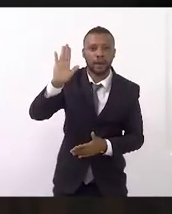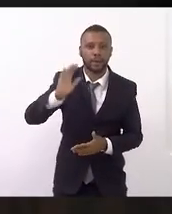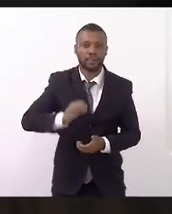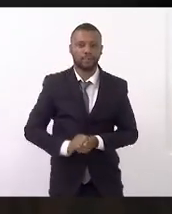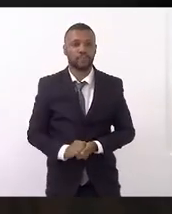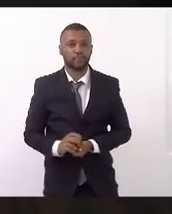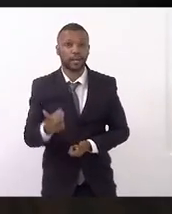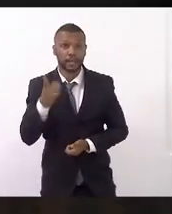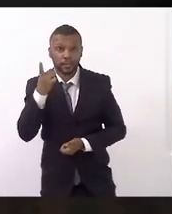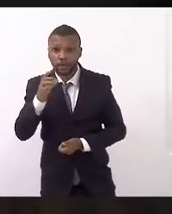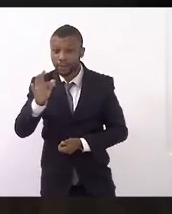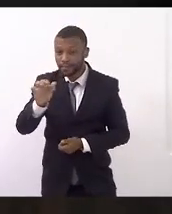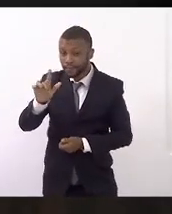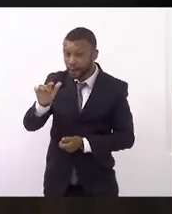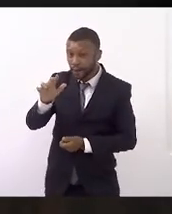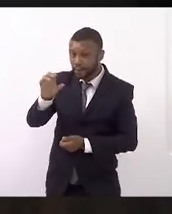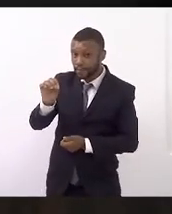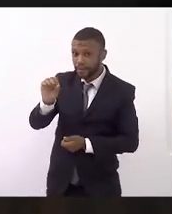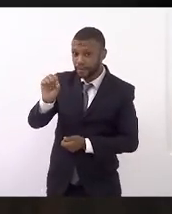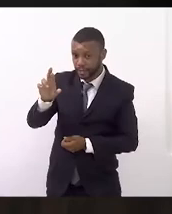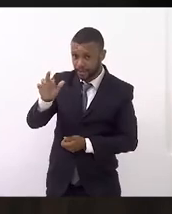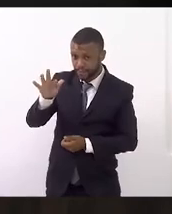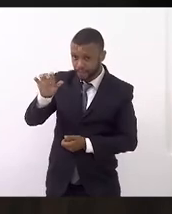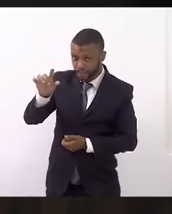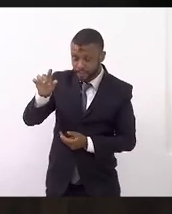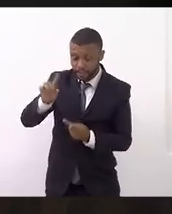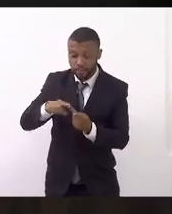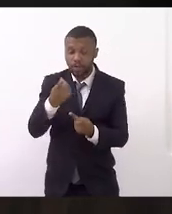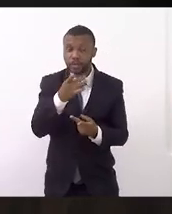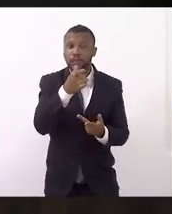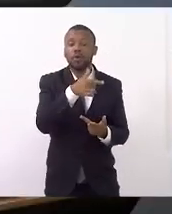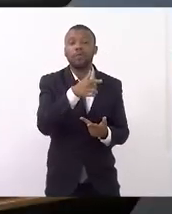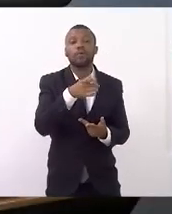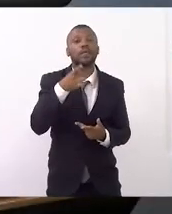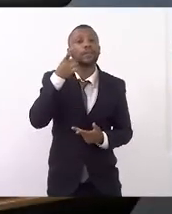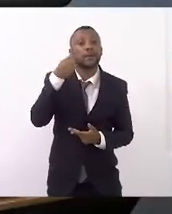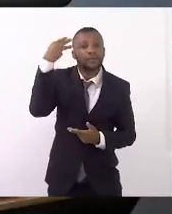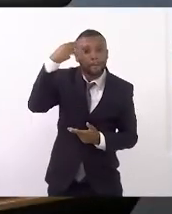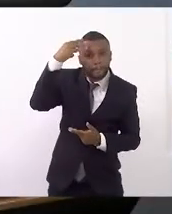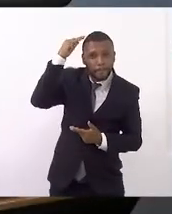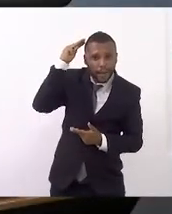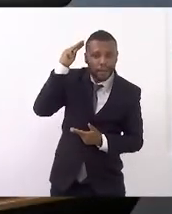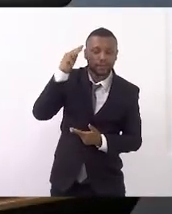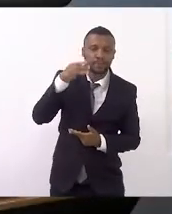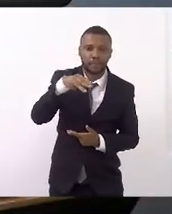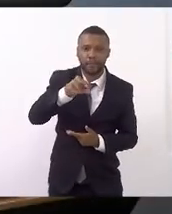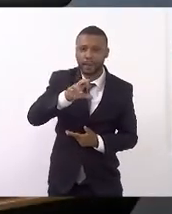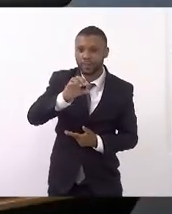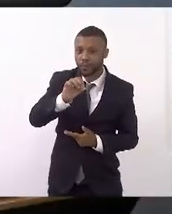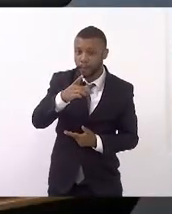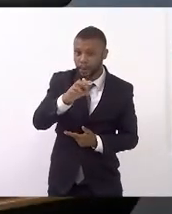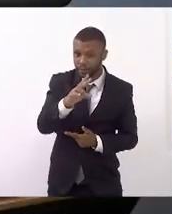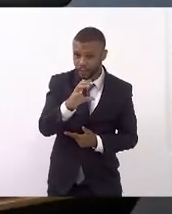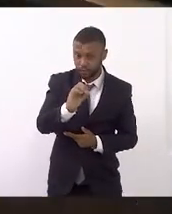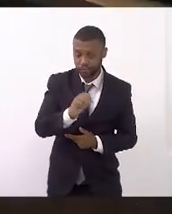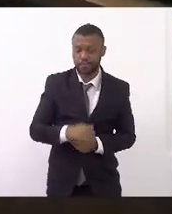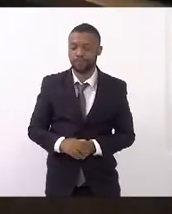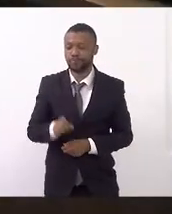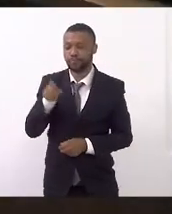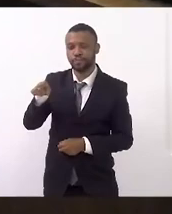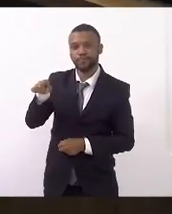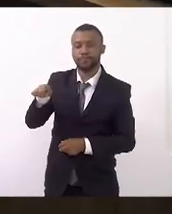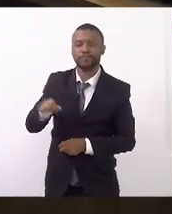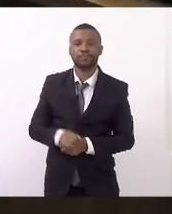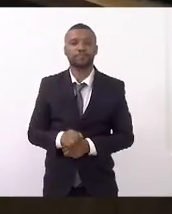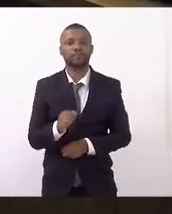Deputado Flávio Serafini pelo PSOL, em seguida, deputado Márcio Pacheco pela liderança do governo. Obrigado. Senhor presidente, nós do PSOL queremos também encaminhar um